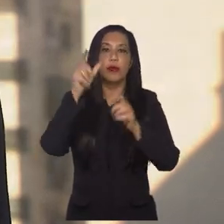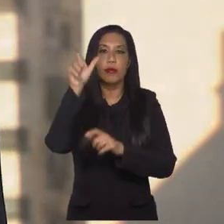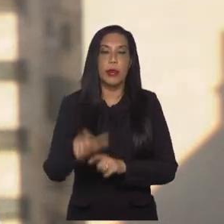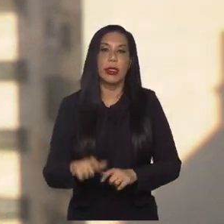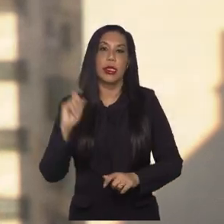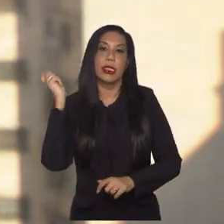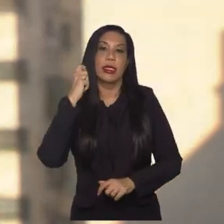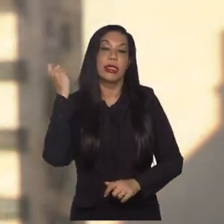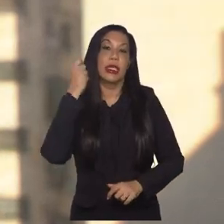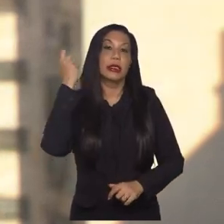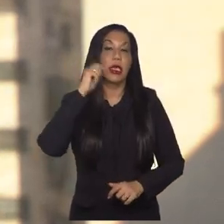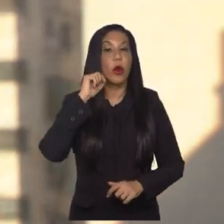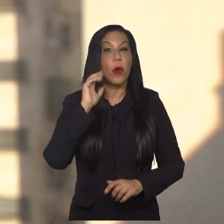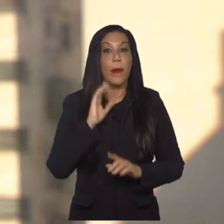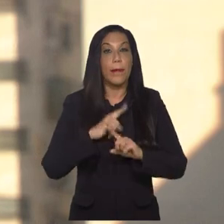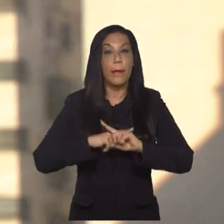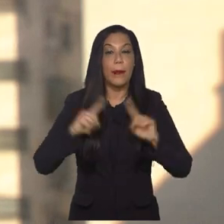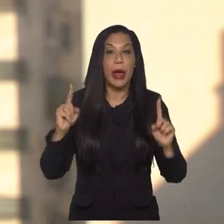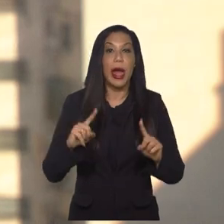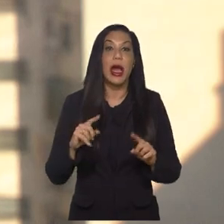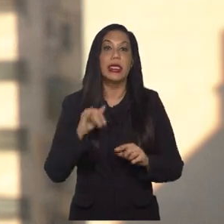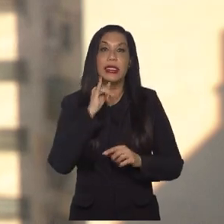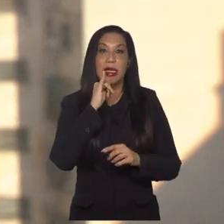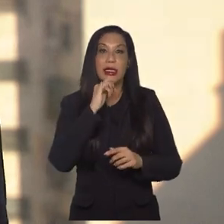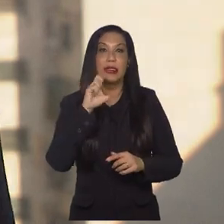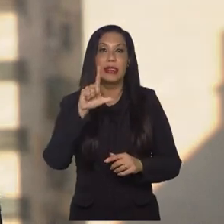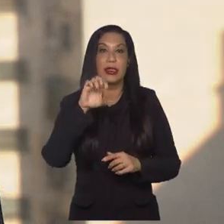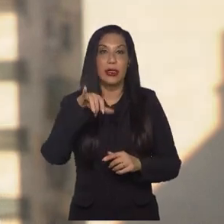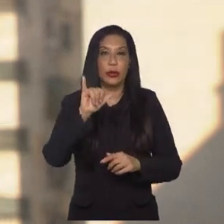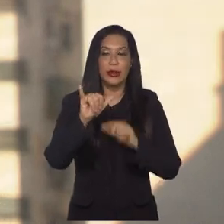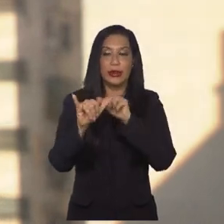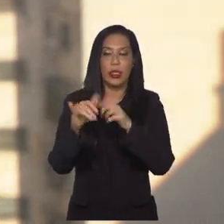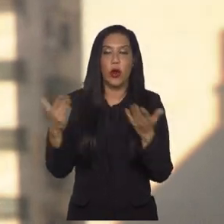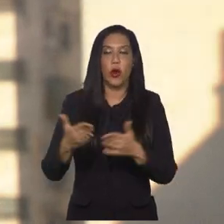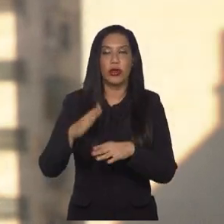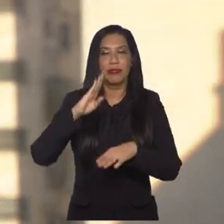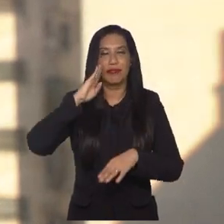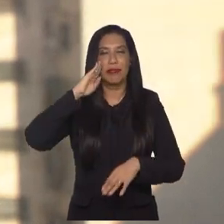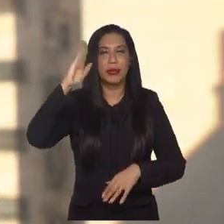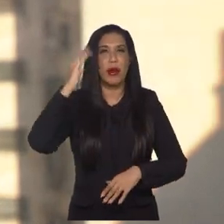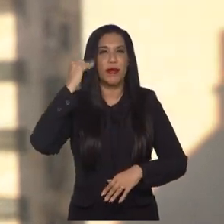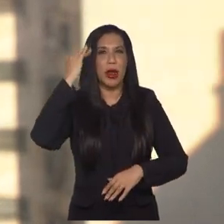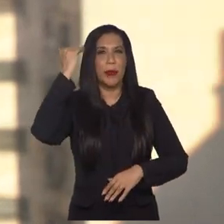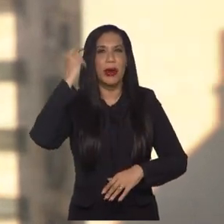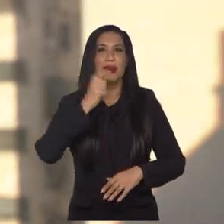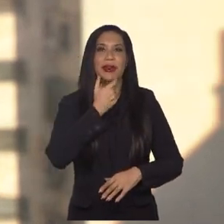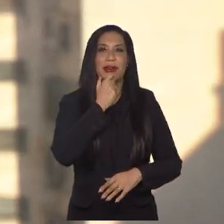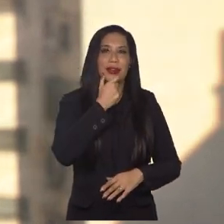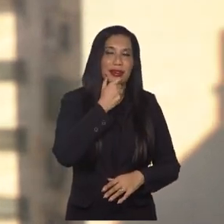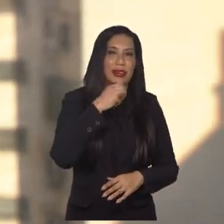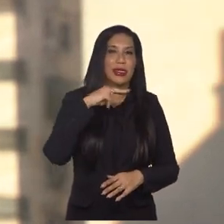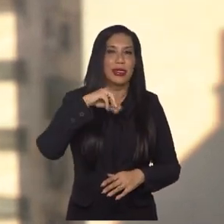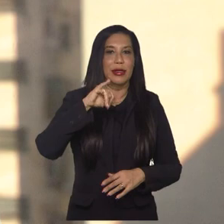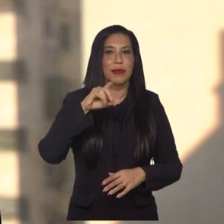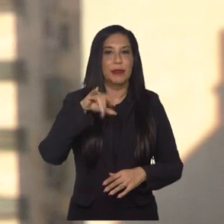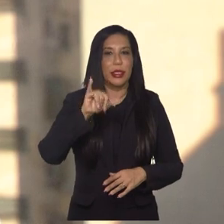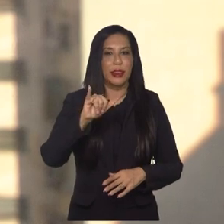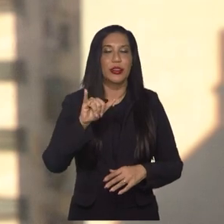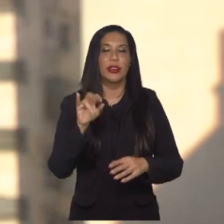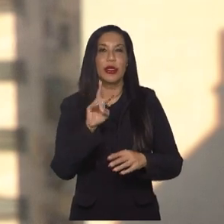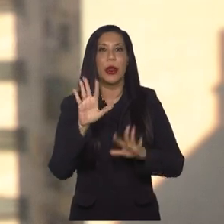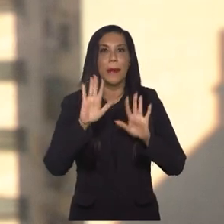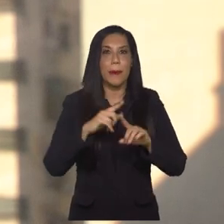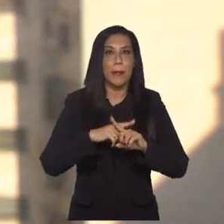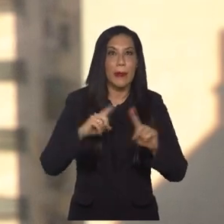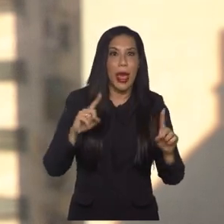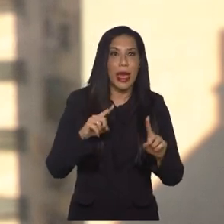seleção norueguesa. Mas a Lucy hoje é a figura de destaque da Inglaterra. Dividiria o palco com a Midi, né? Sem dúvida. Mas